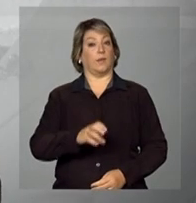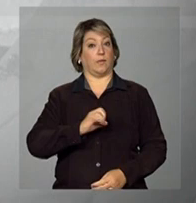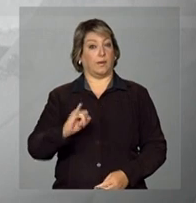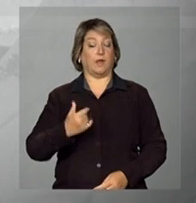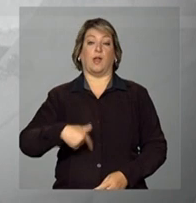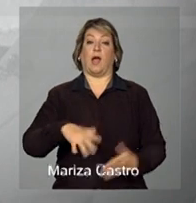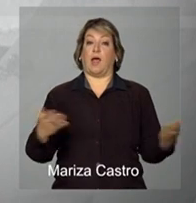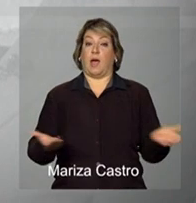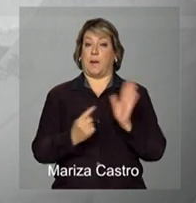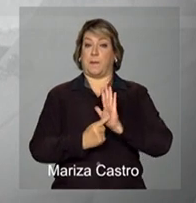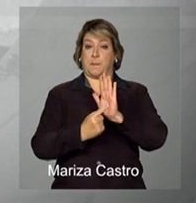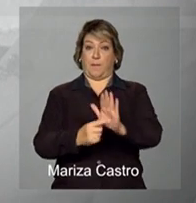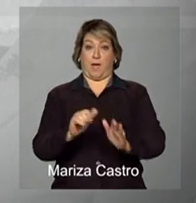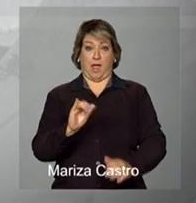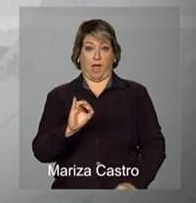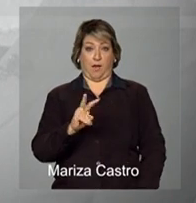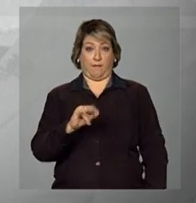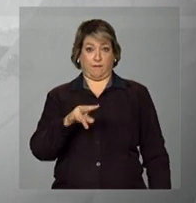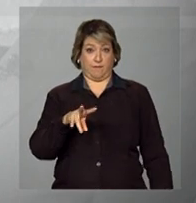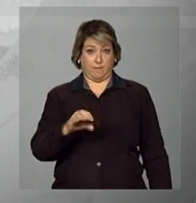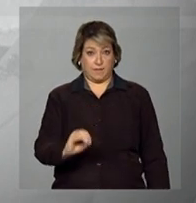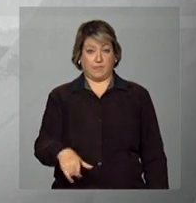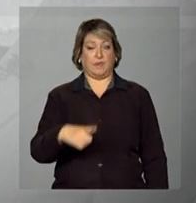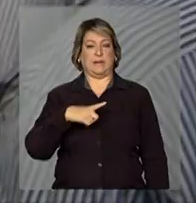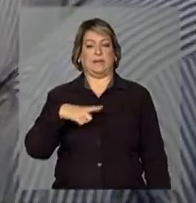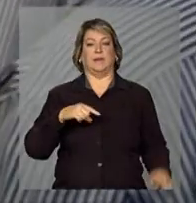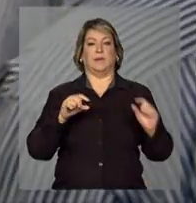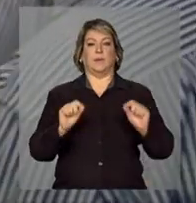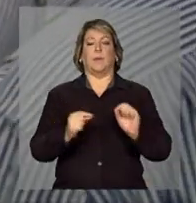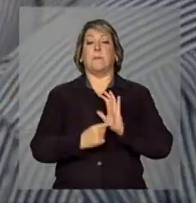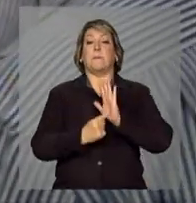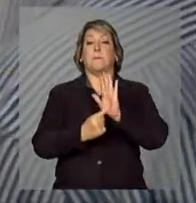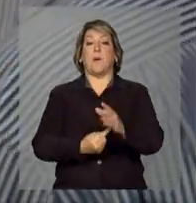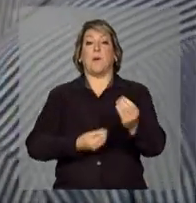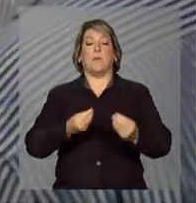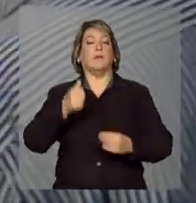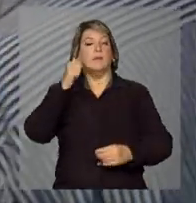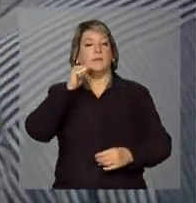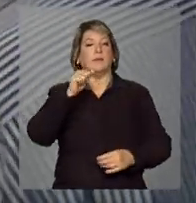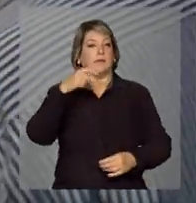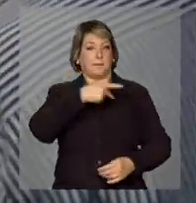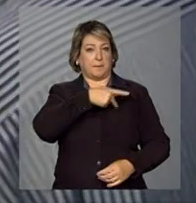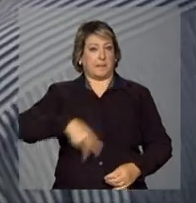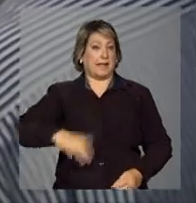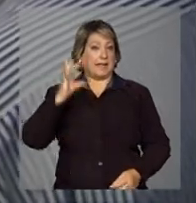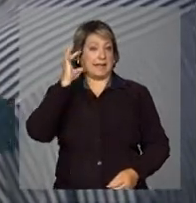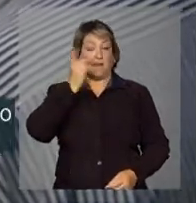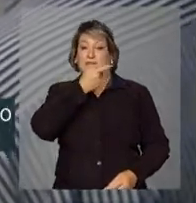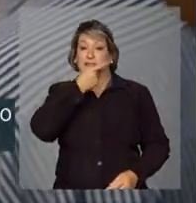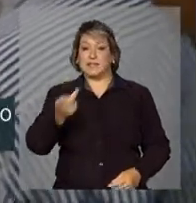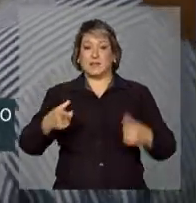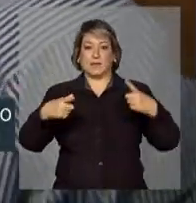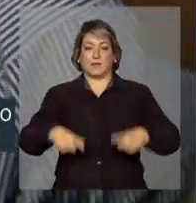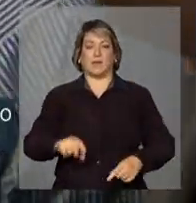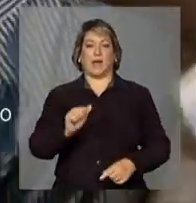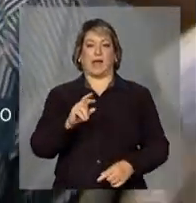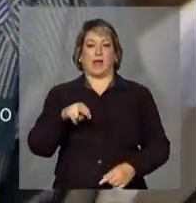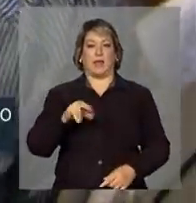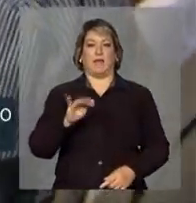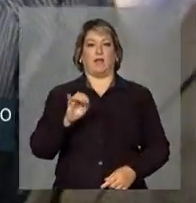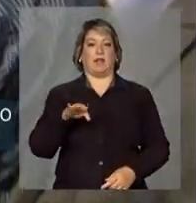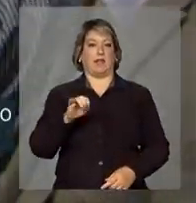Olá, interrompemos a programação para transmitir ao vivo imagens da visita da presidenta Dilma Rousseff à Arena Fonte Nova,